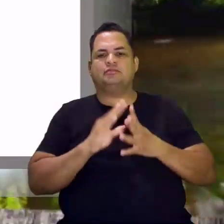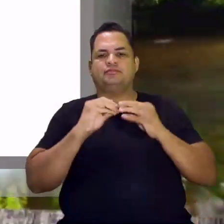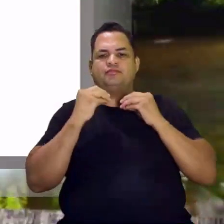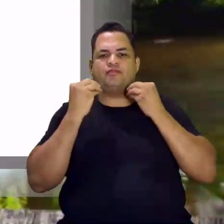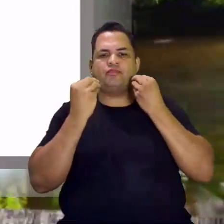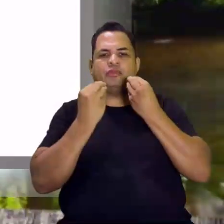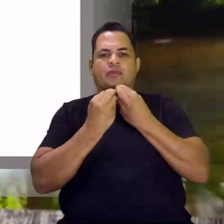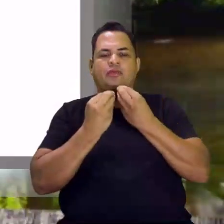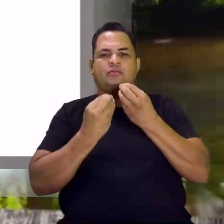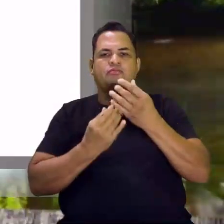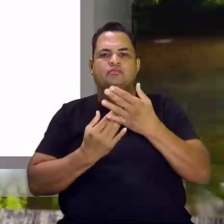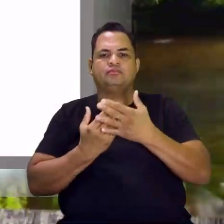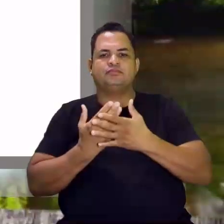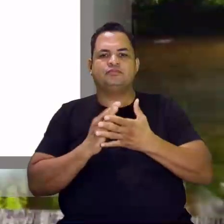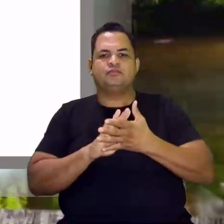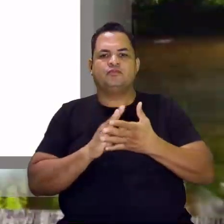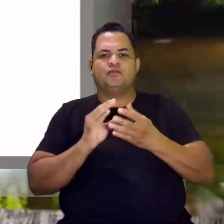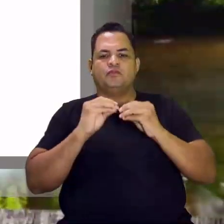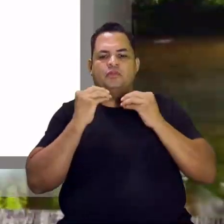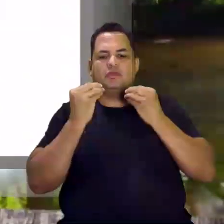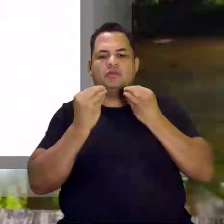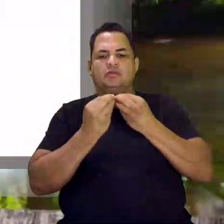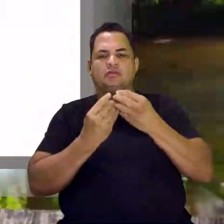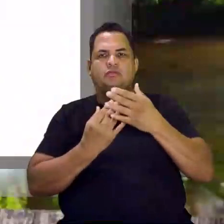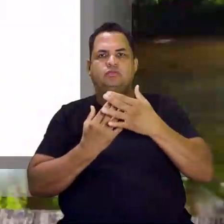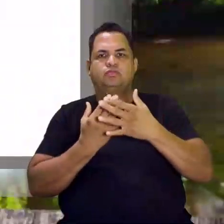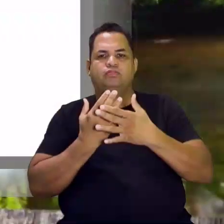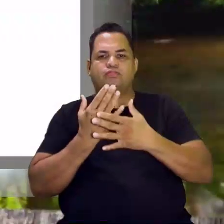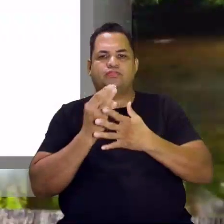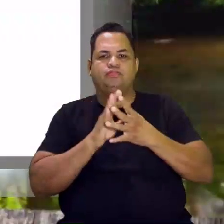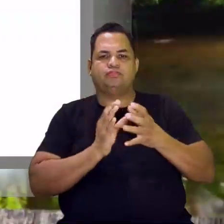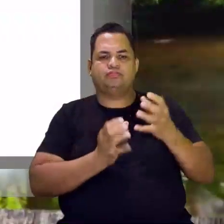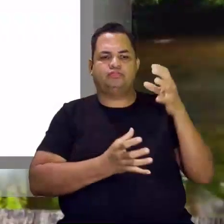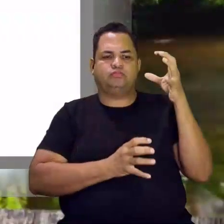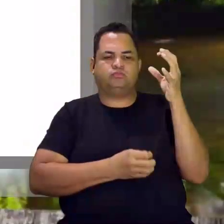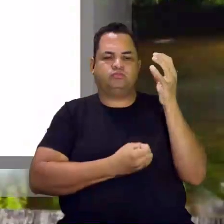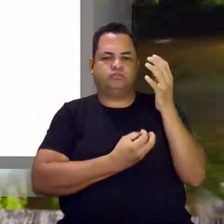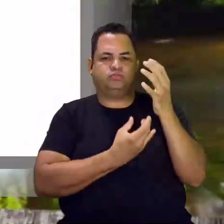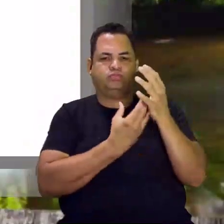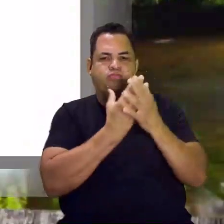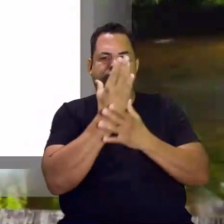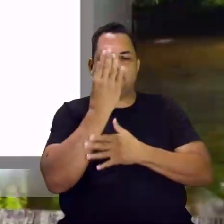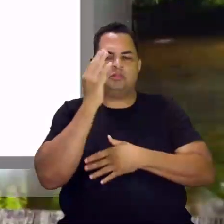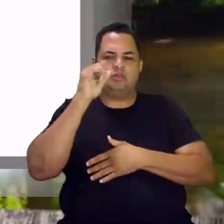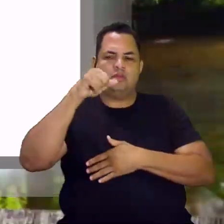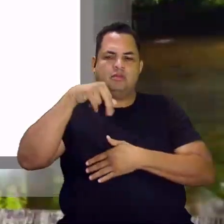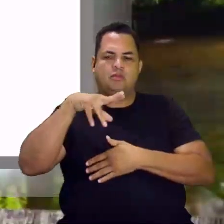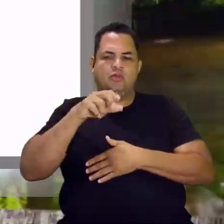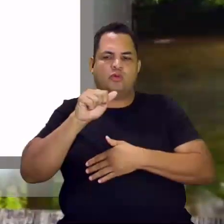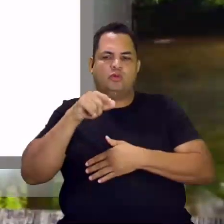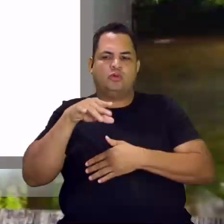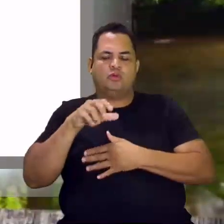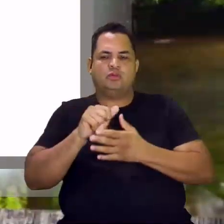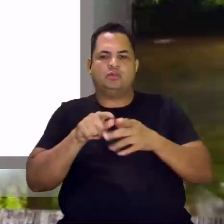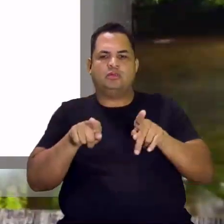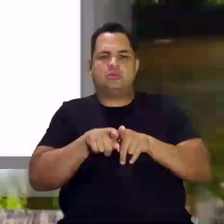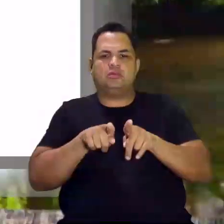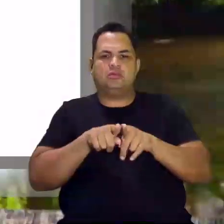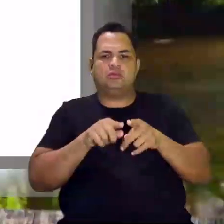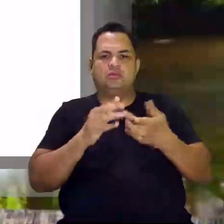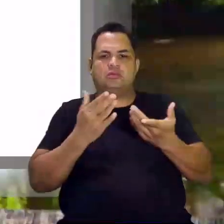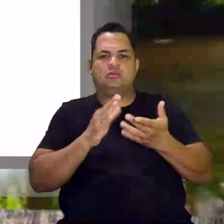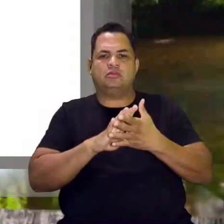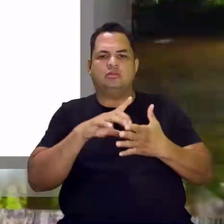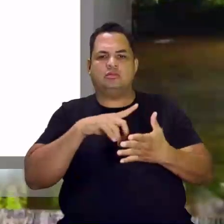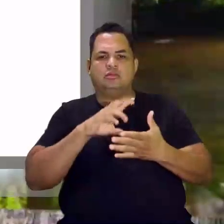substâncias liberadas pelos vulcões, não foi isso? Amônia, que depois o Stanley Miller constatou, tinha amônia,